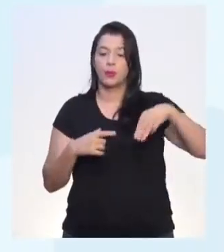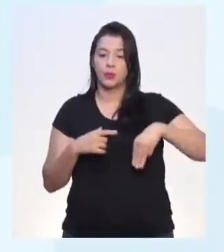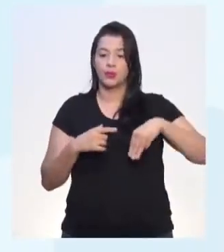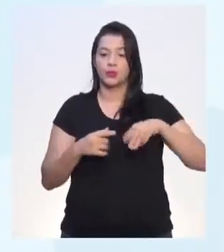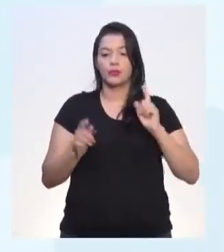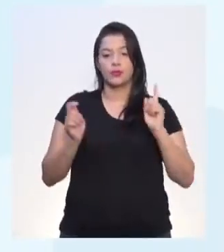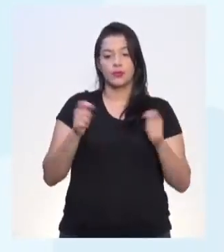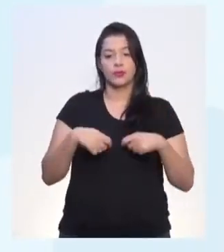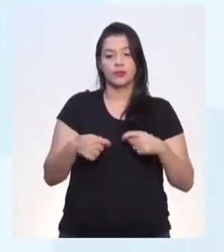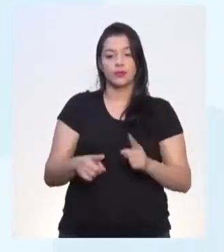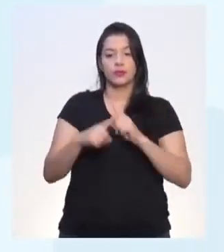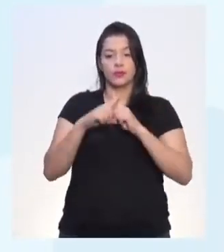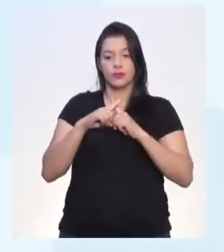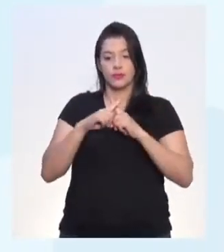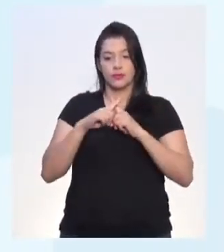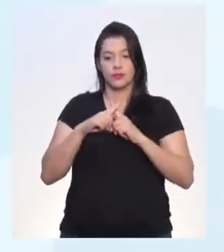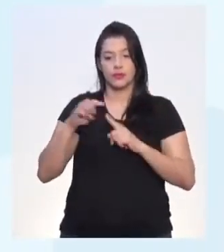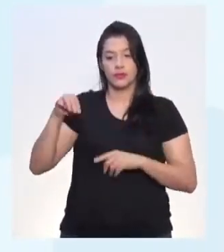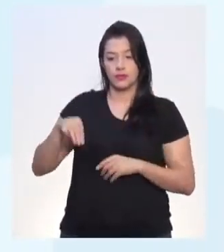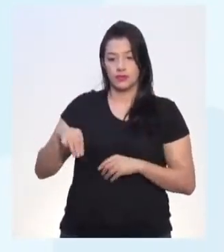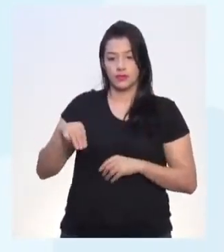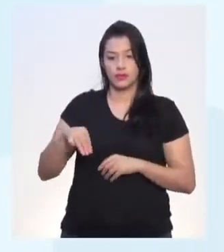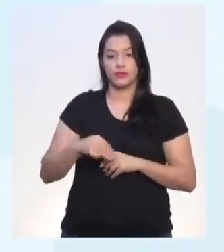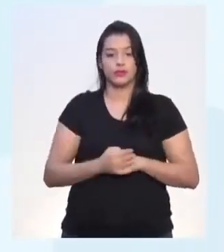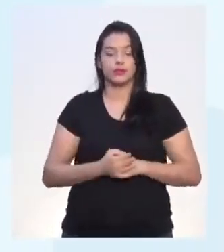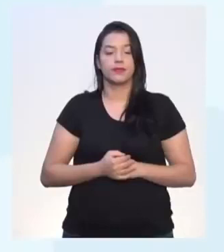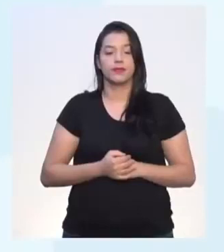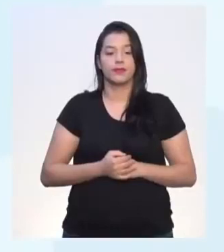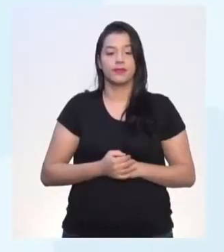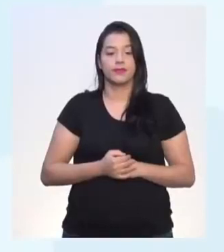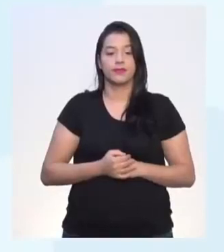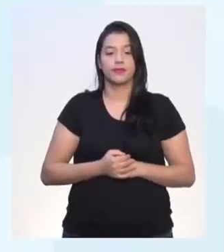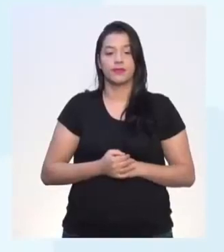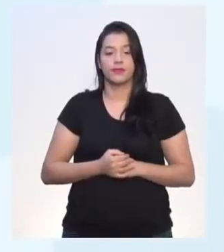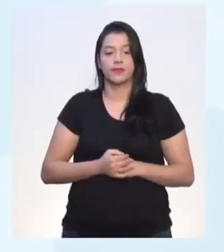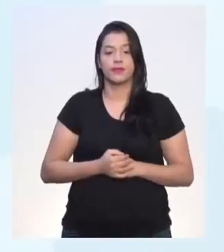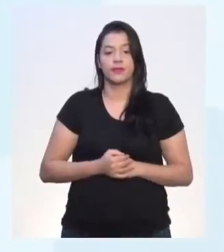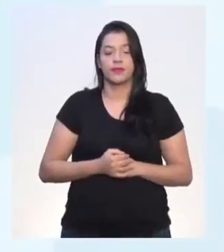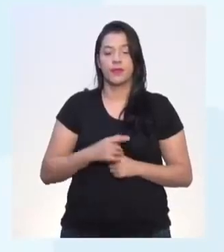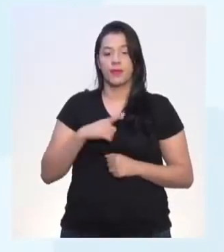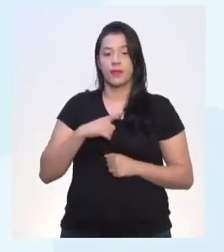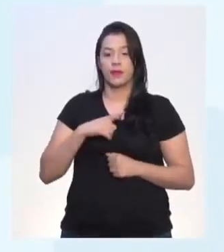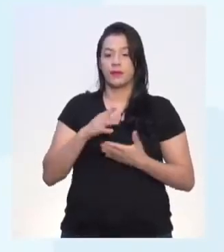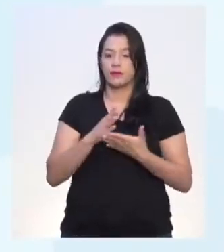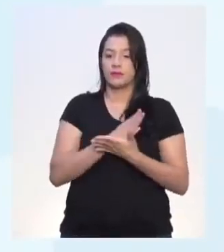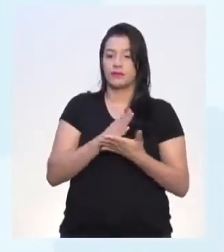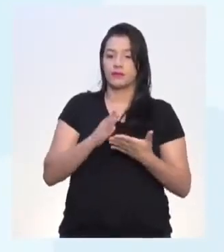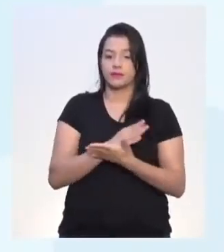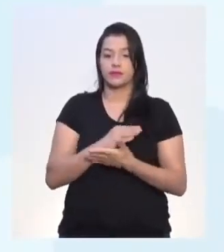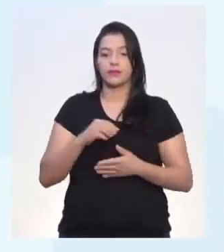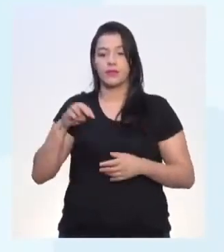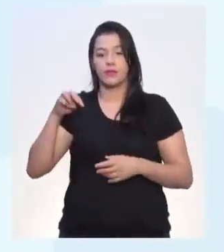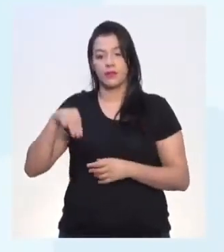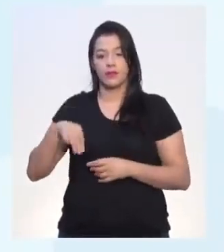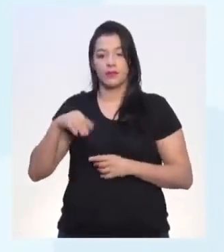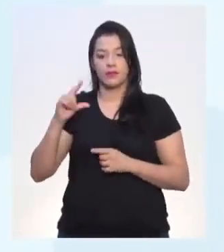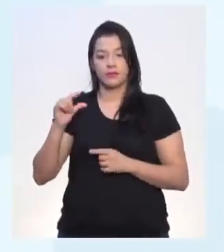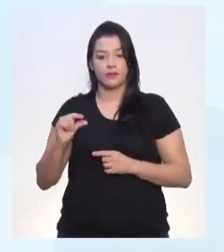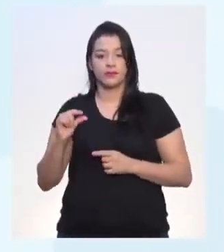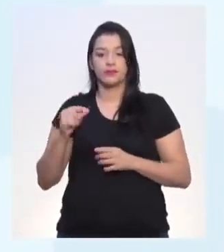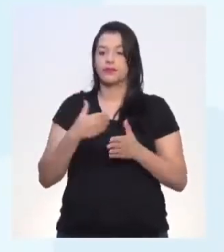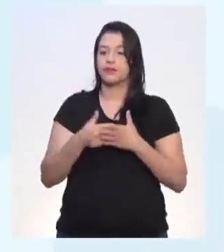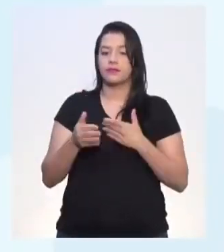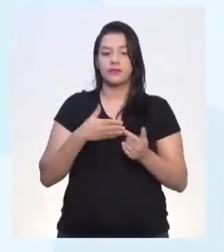representa por M de múltiplo, tá? A gente coloca maiúsculo, mas alguns livros também aparecem minúsculo. E a